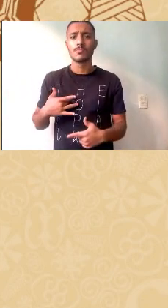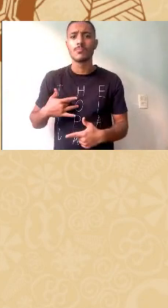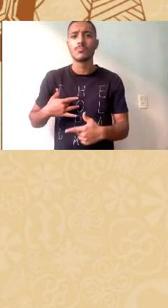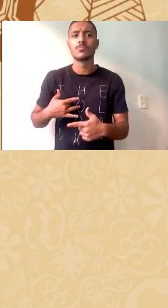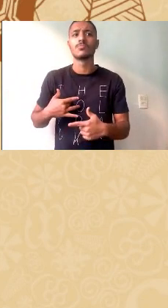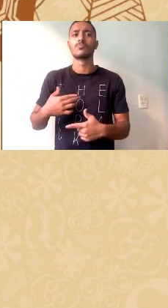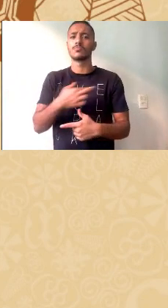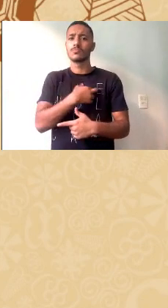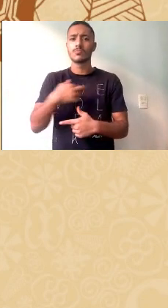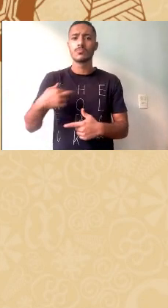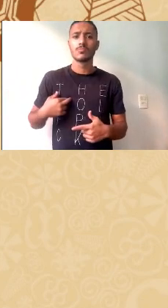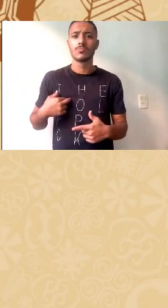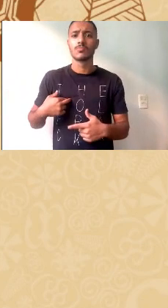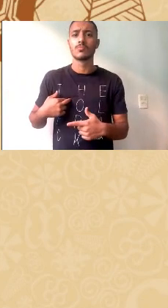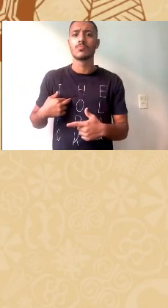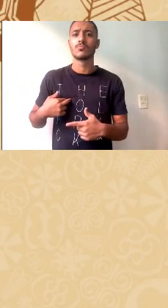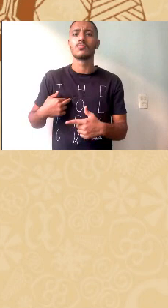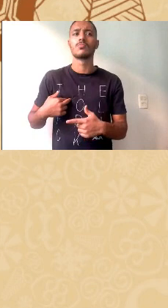para soluções, né?